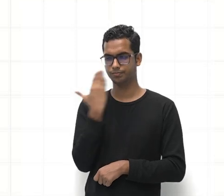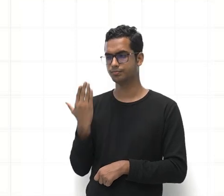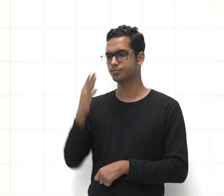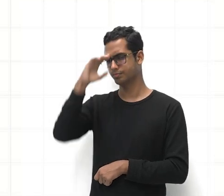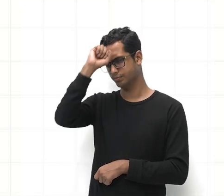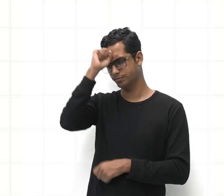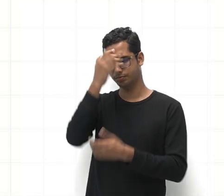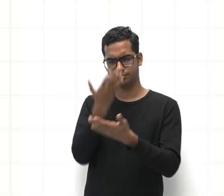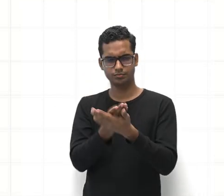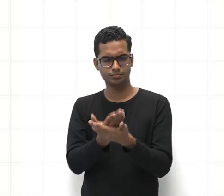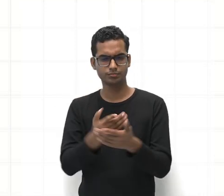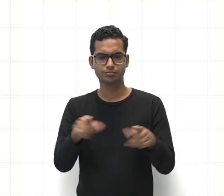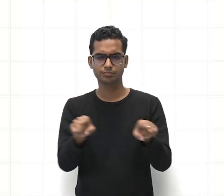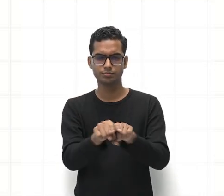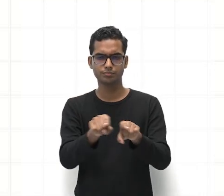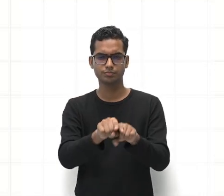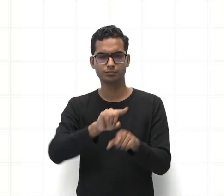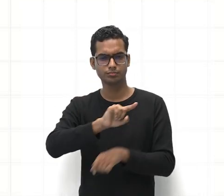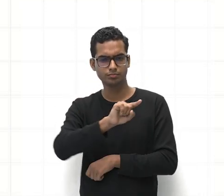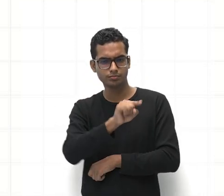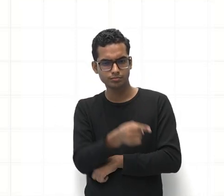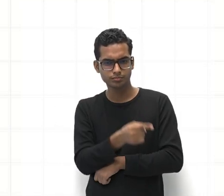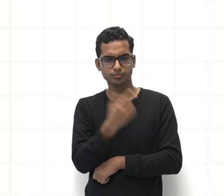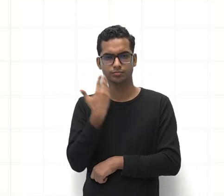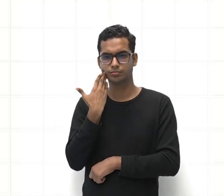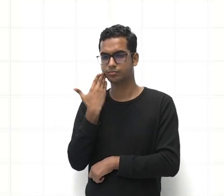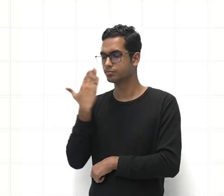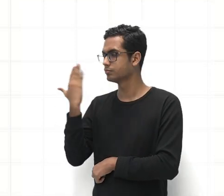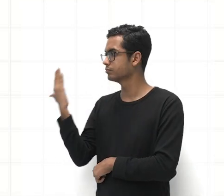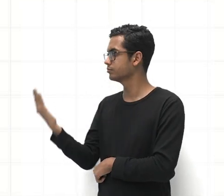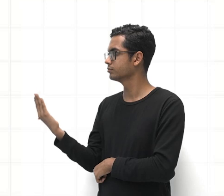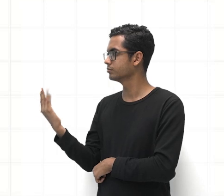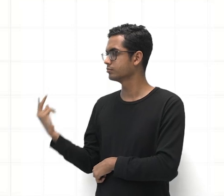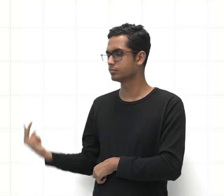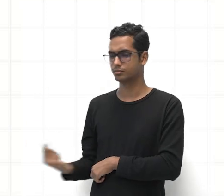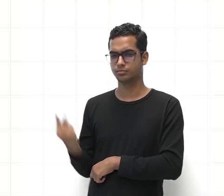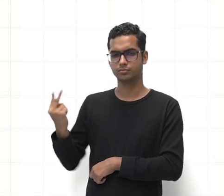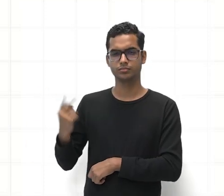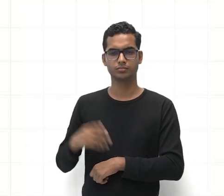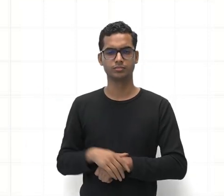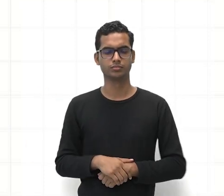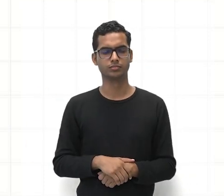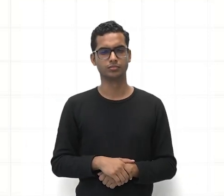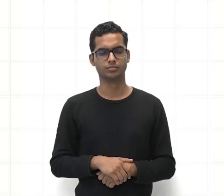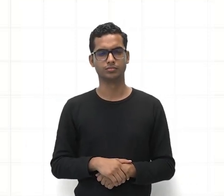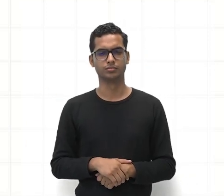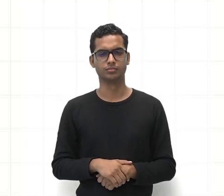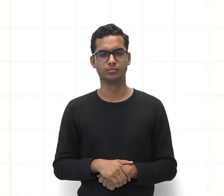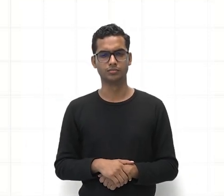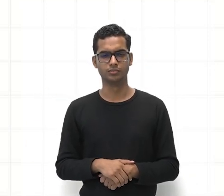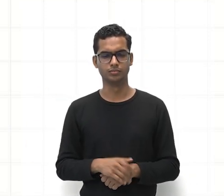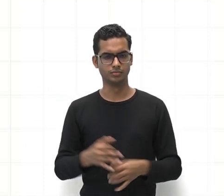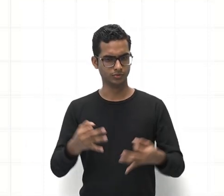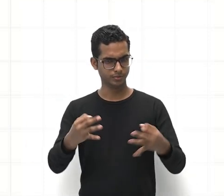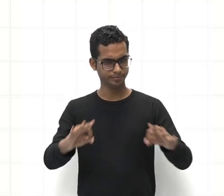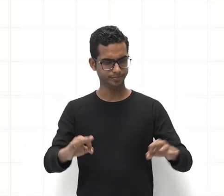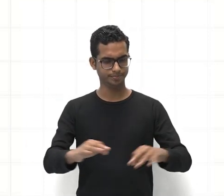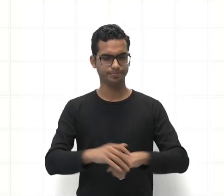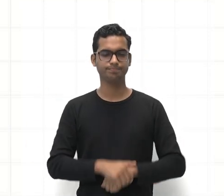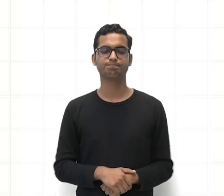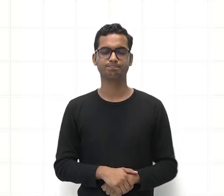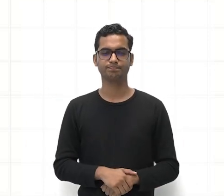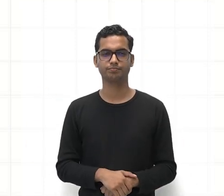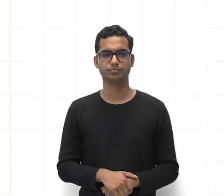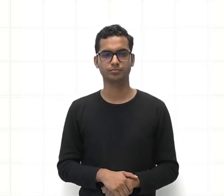aulas passadas, vamos encontrar esse total aqui, R$ 103, beleza?